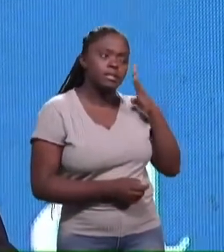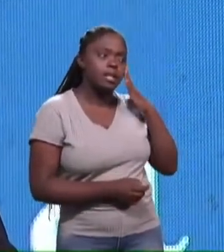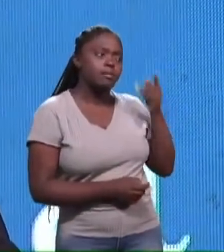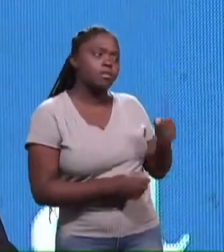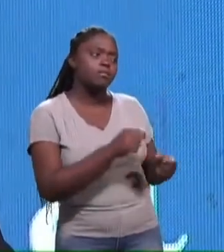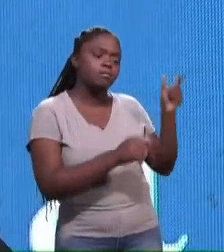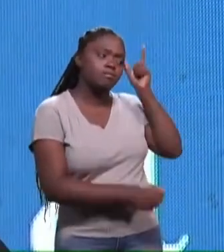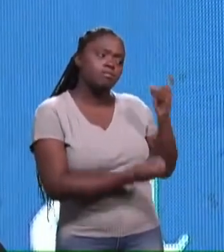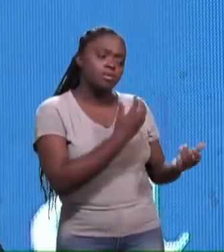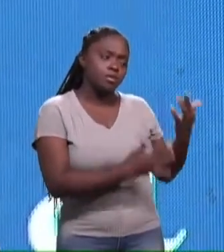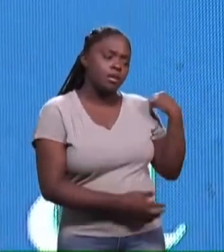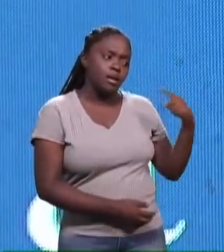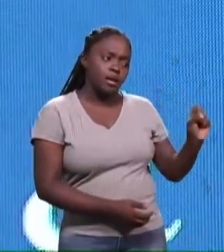né?